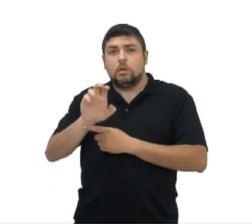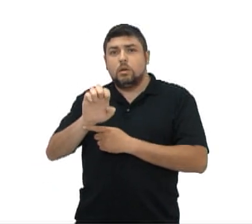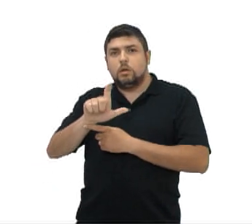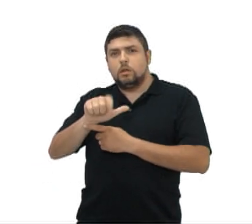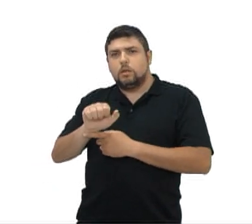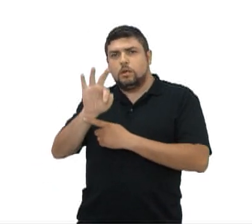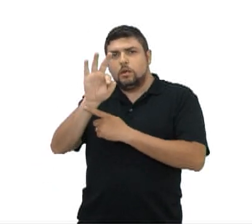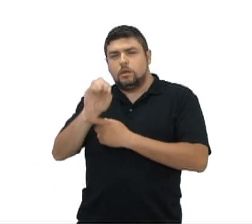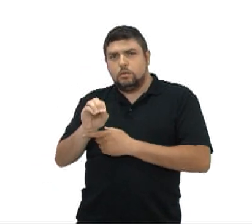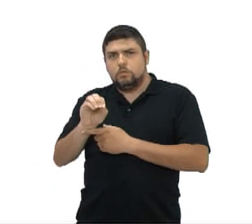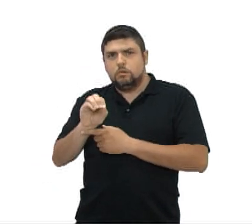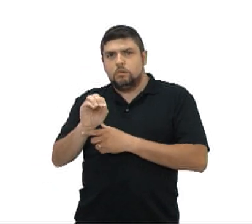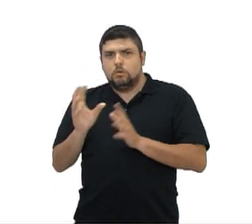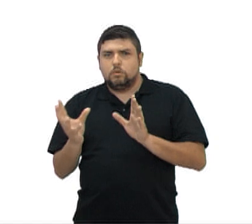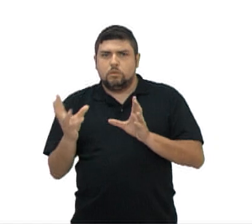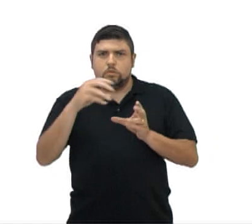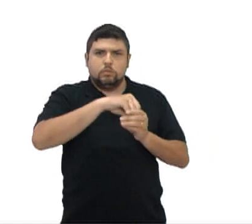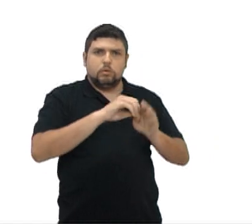como a gente já comentou.